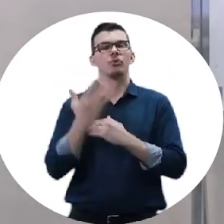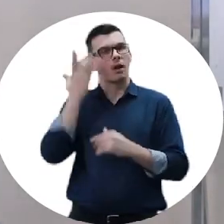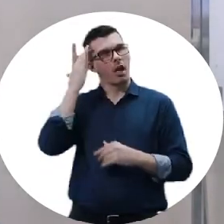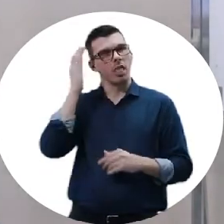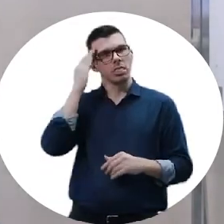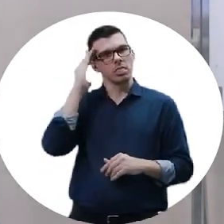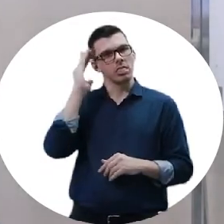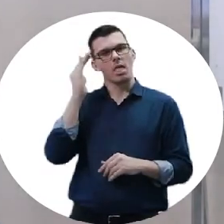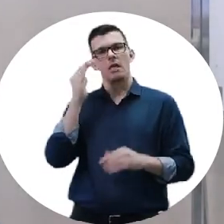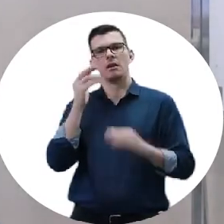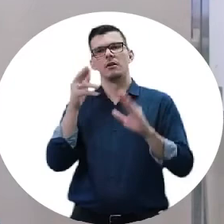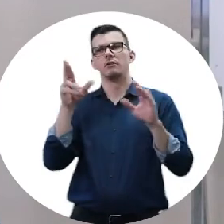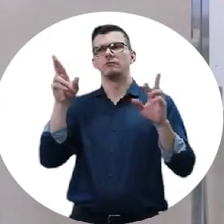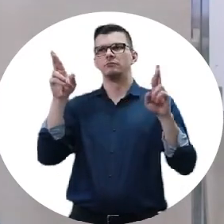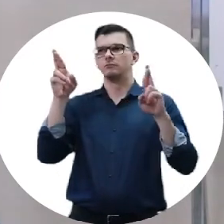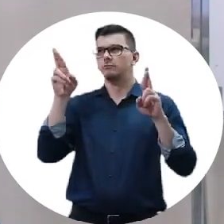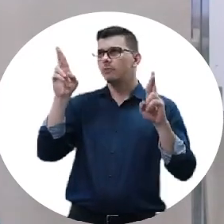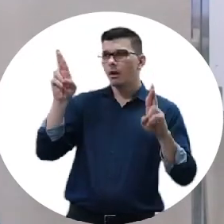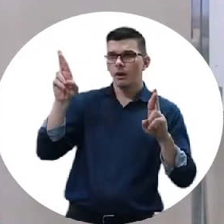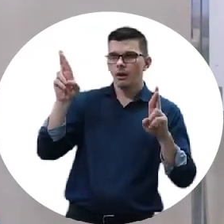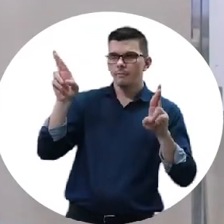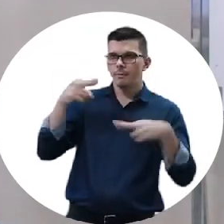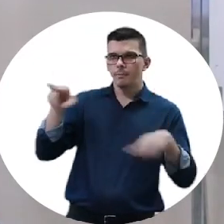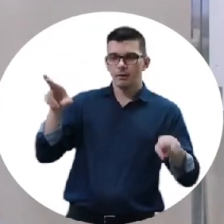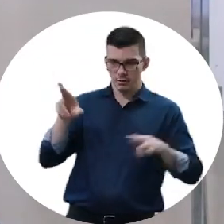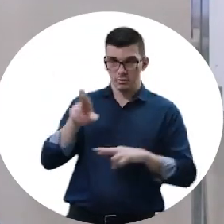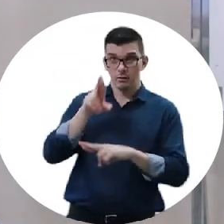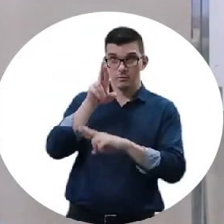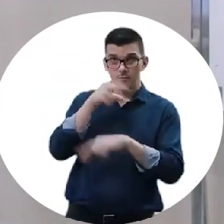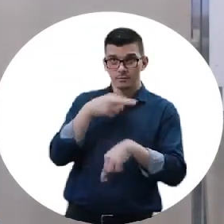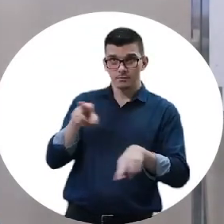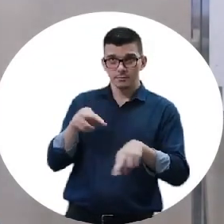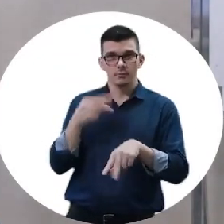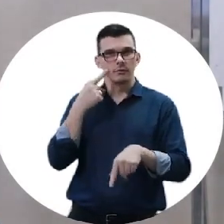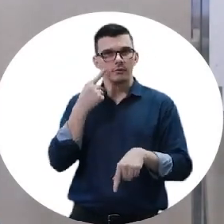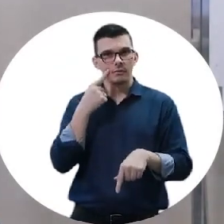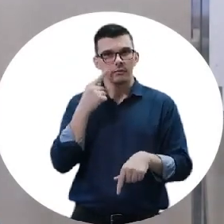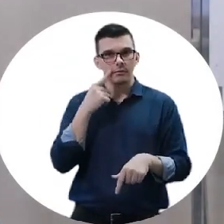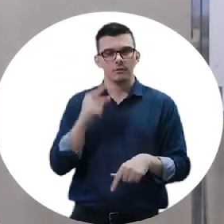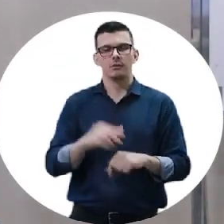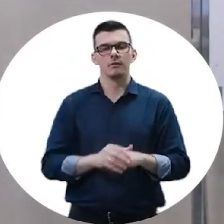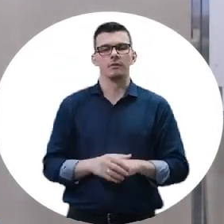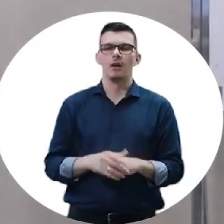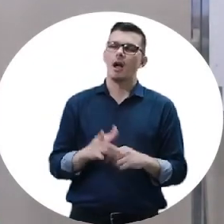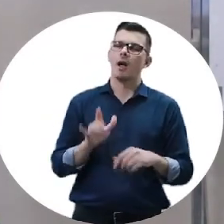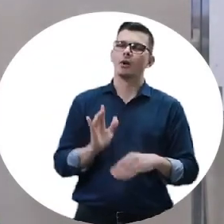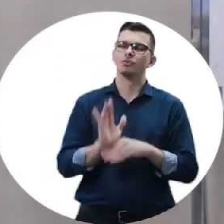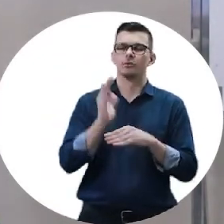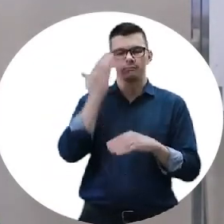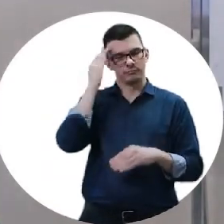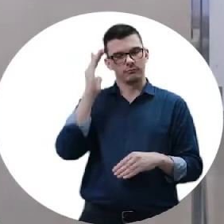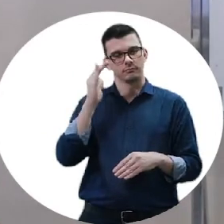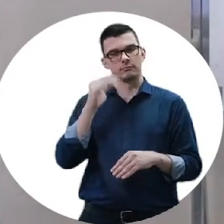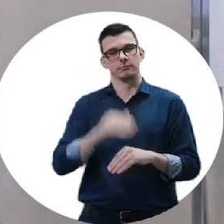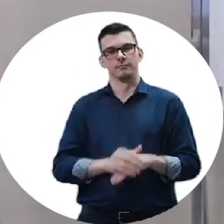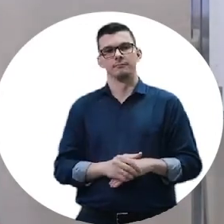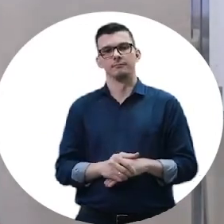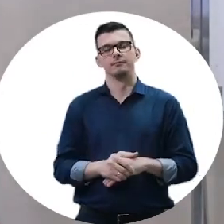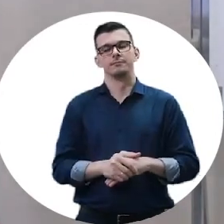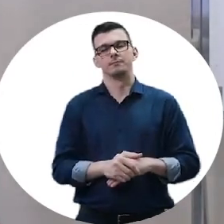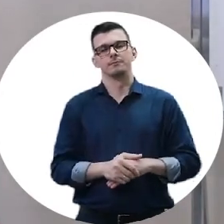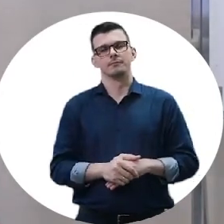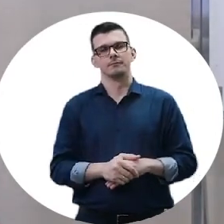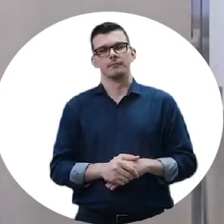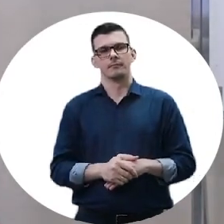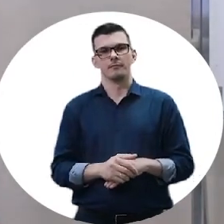vida, porque vai ficar K, 20 vezes 10 dá 200. 10 vezes 0,1 dá 1. Então vai ficar